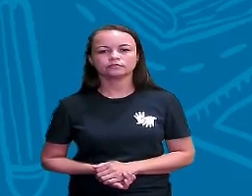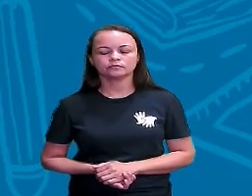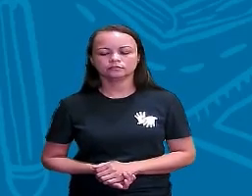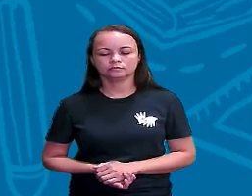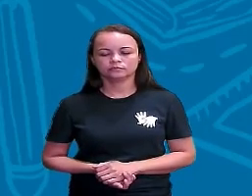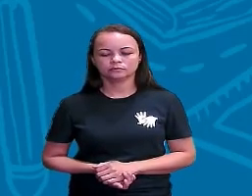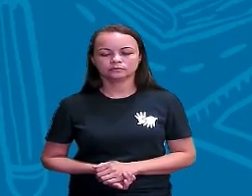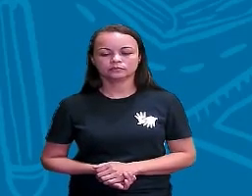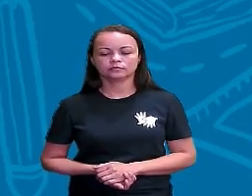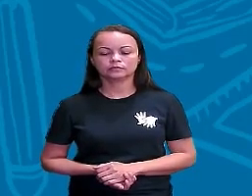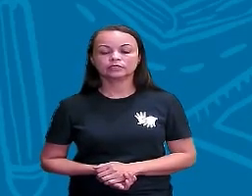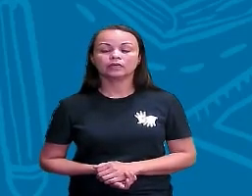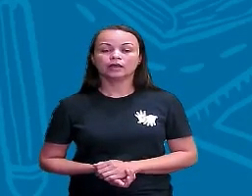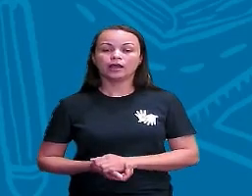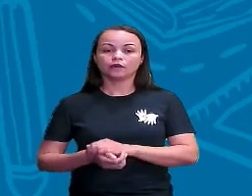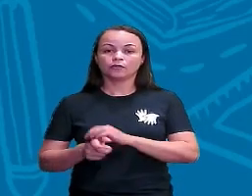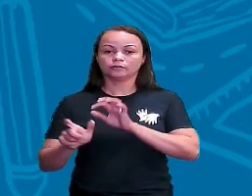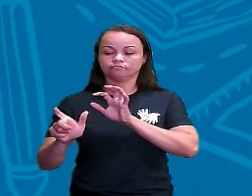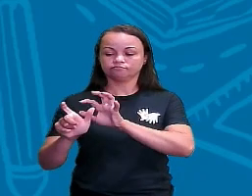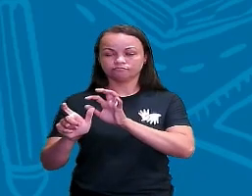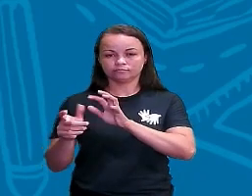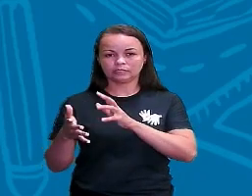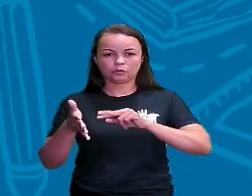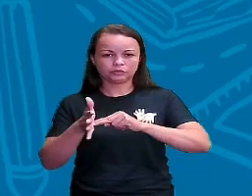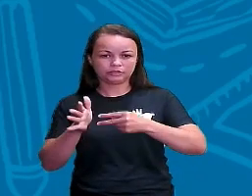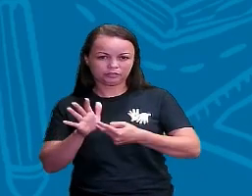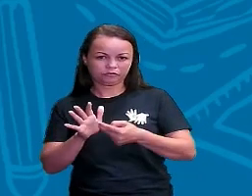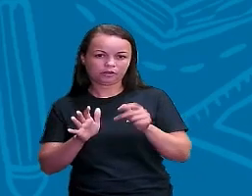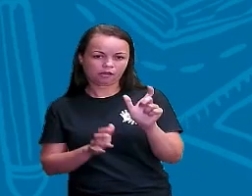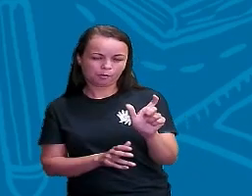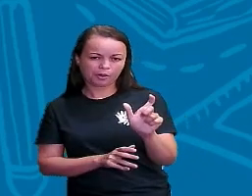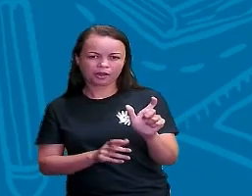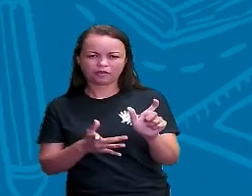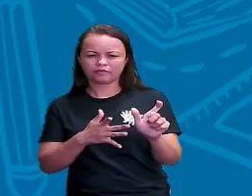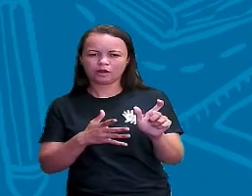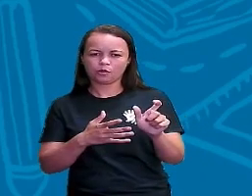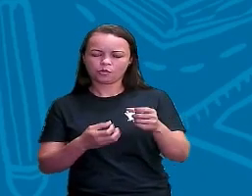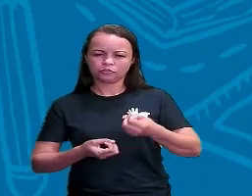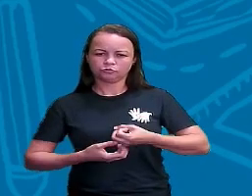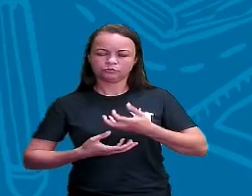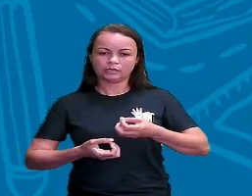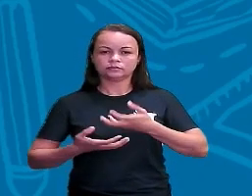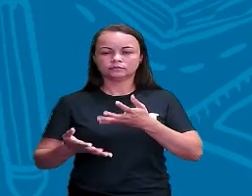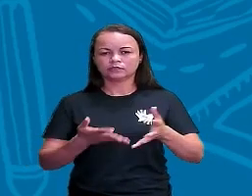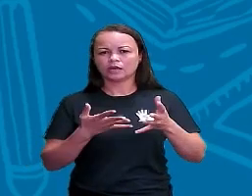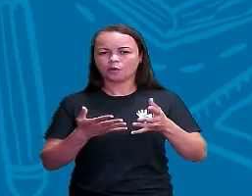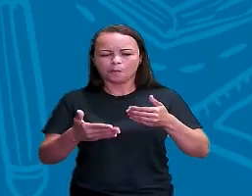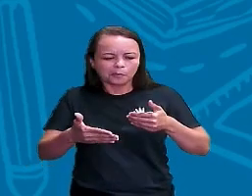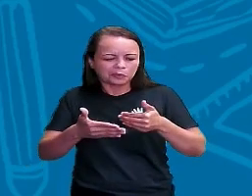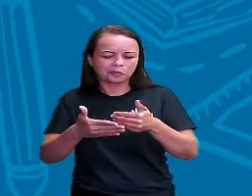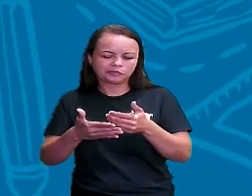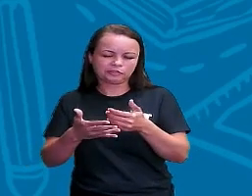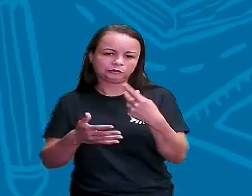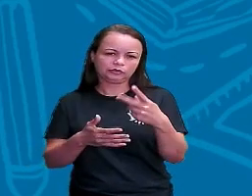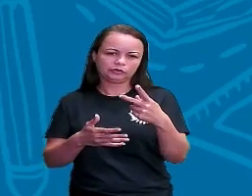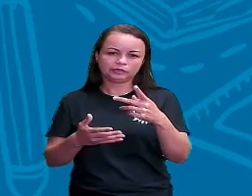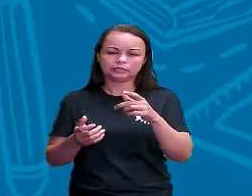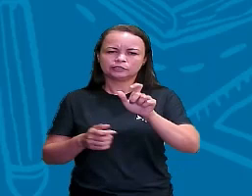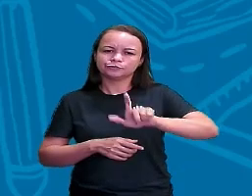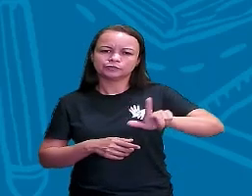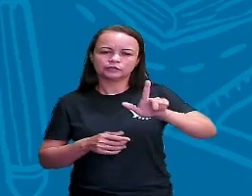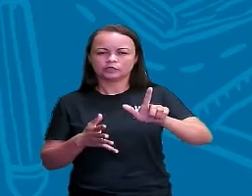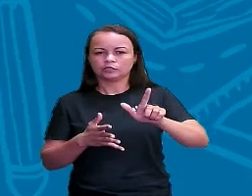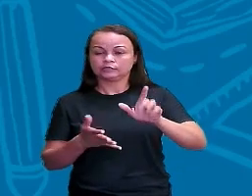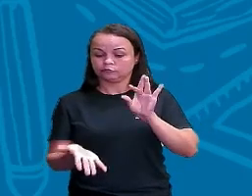Agora o sentido denotativo, que é aquele significado de uma palavra ou expressão mais próximo do seu sentido literal. É o